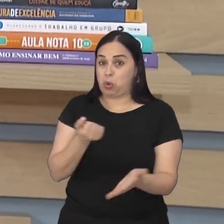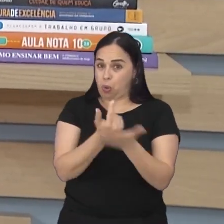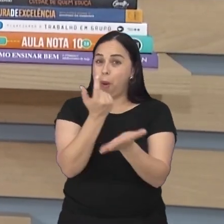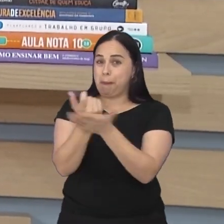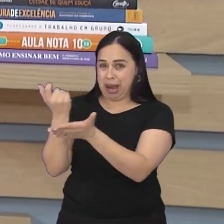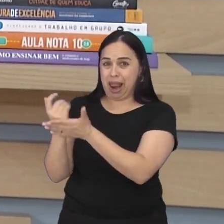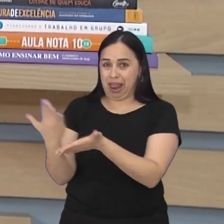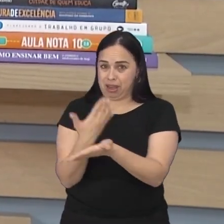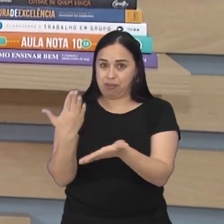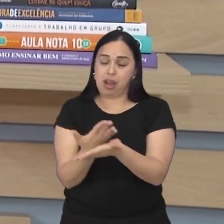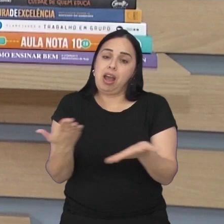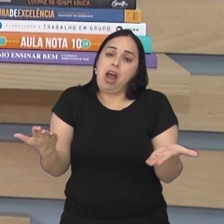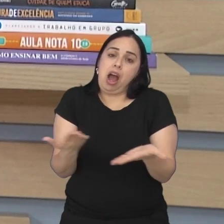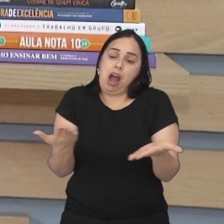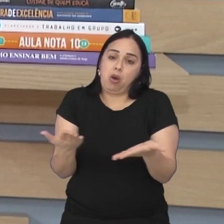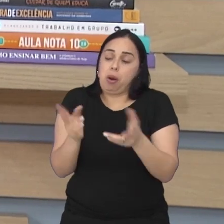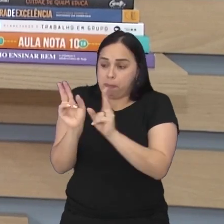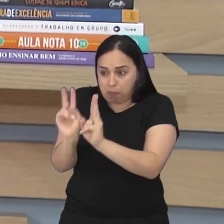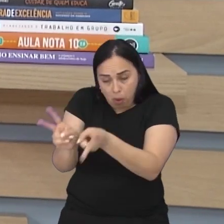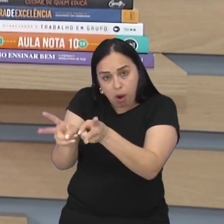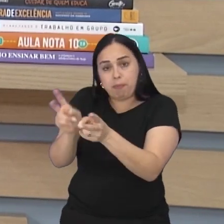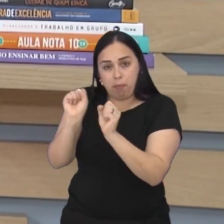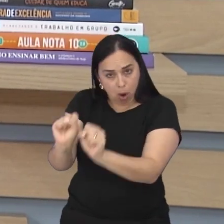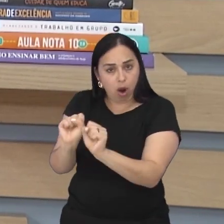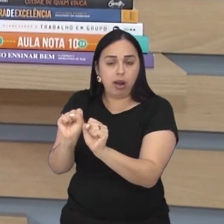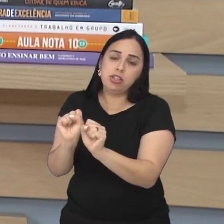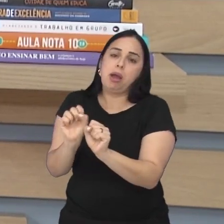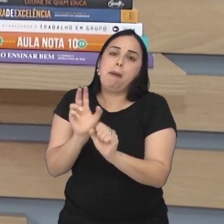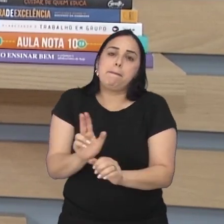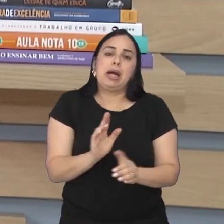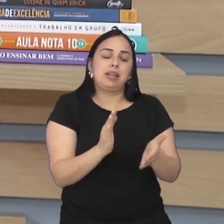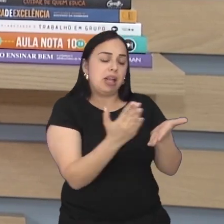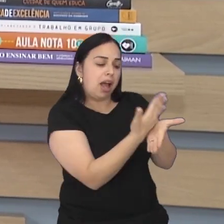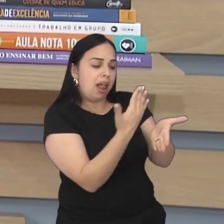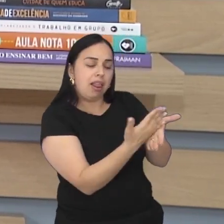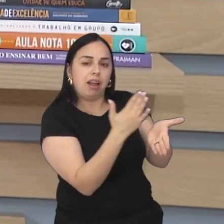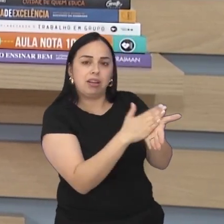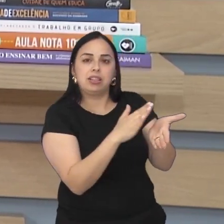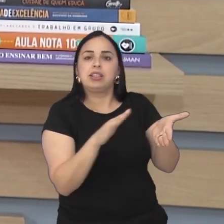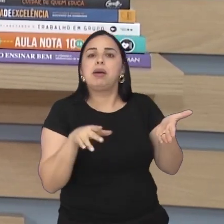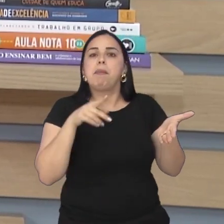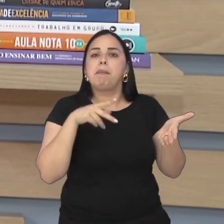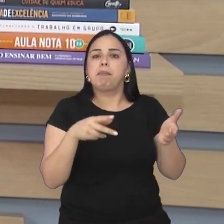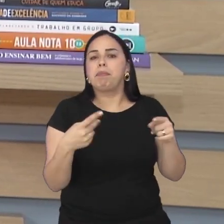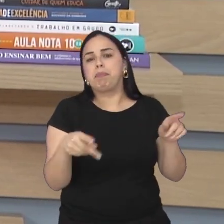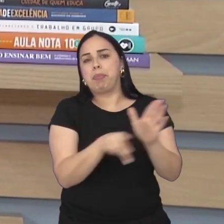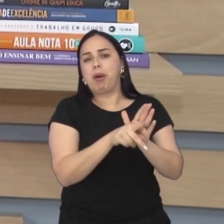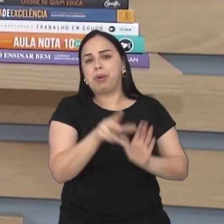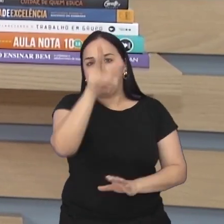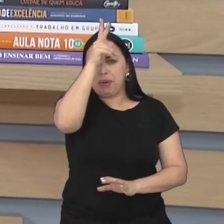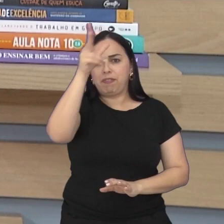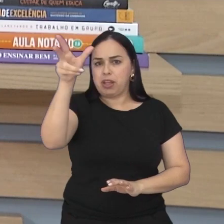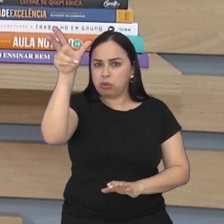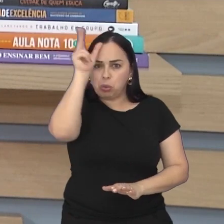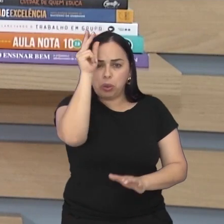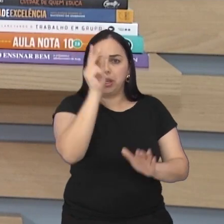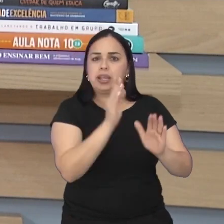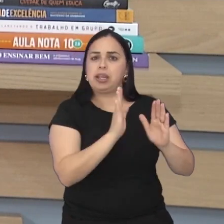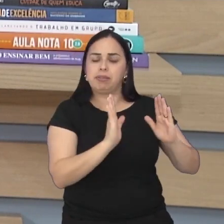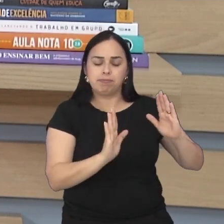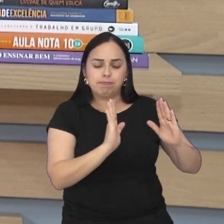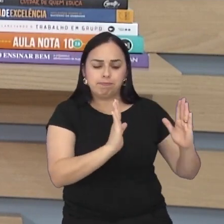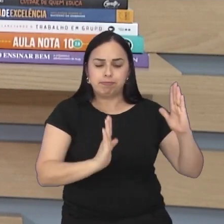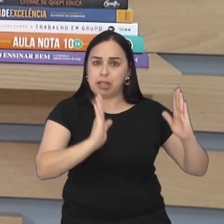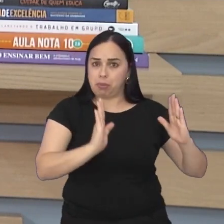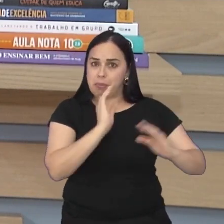todo professor compra livro, e ele vai poder continuar comprando os livros, mas aqueles títulos que a rede municipal quer trabalhar ao longo do